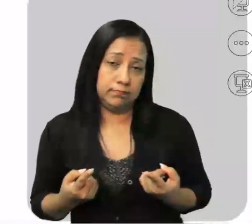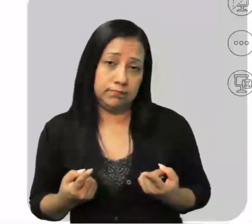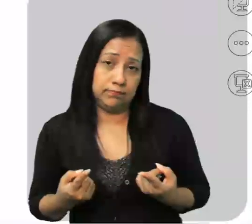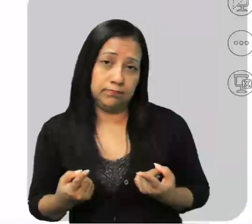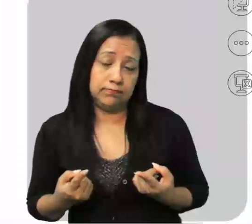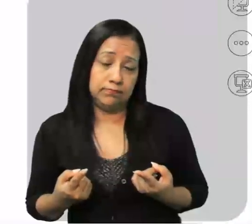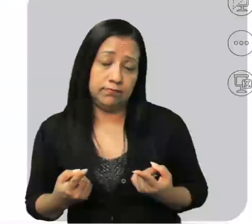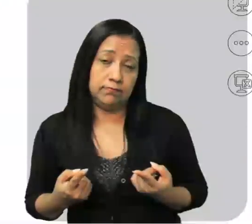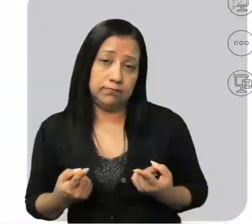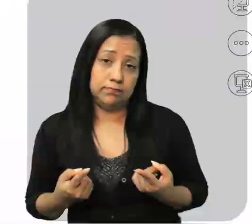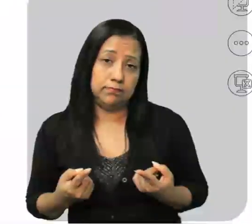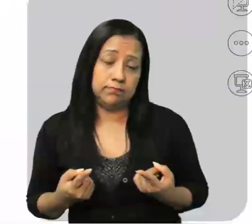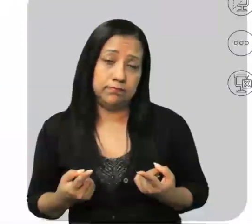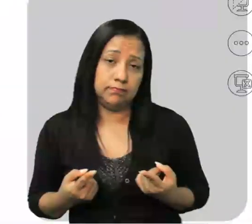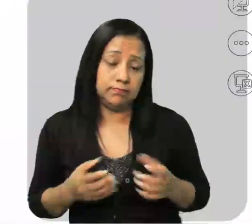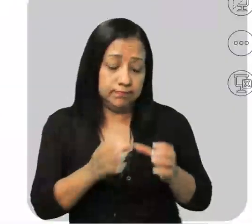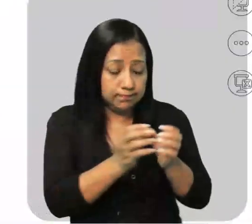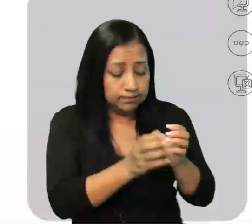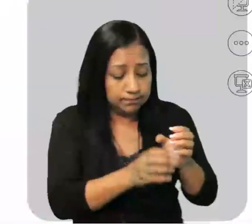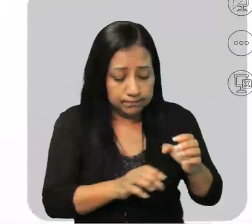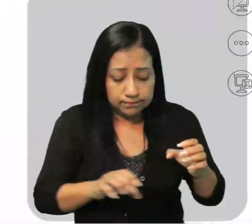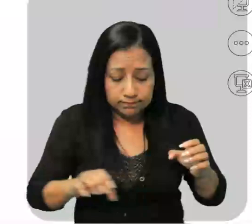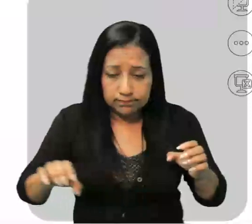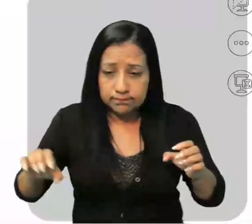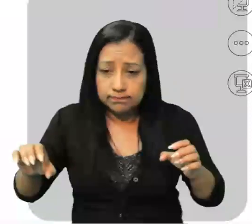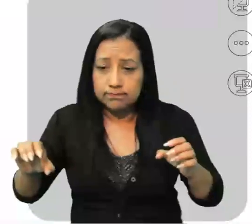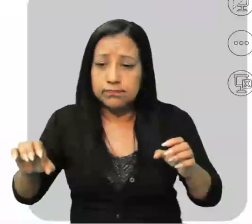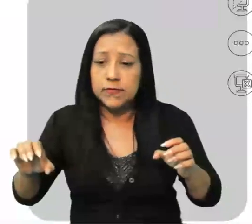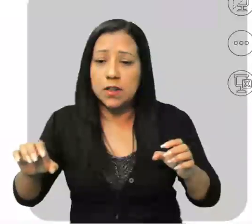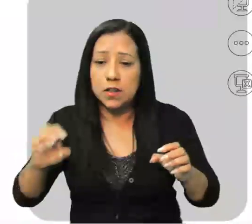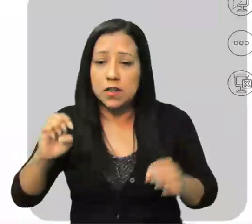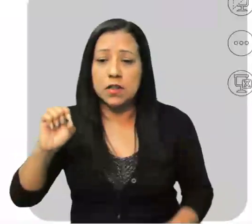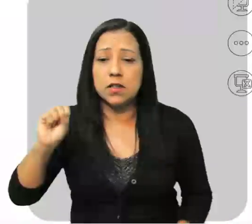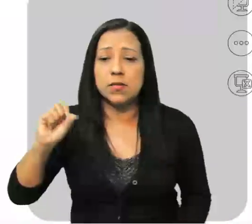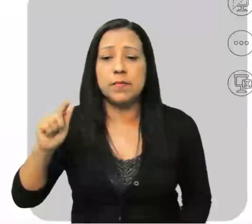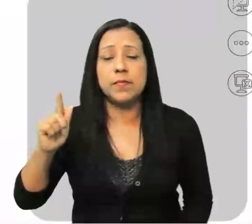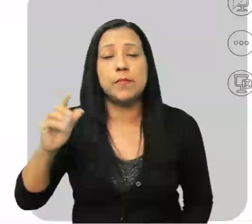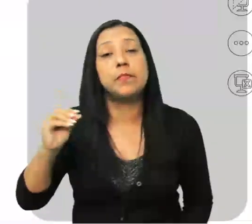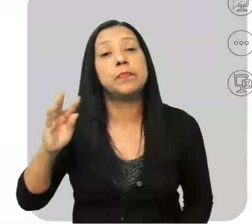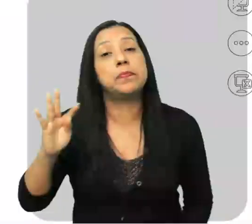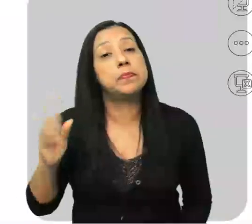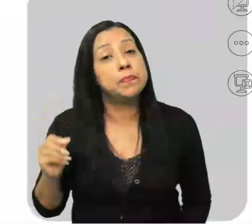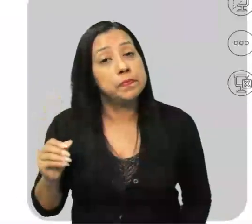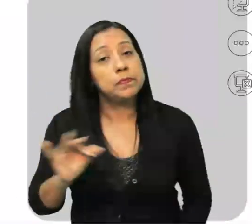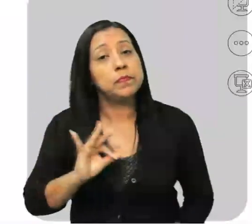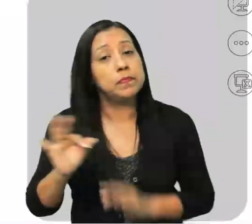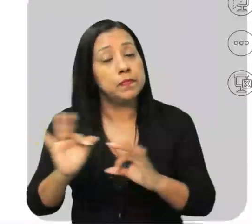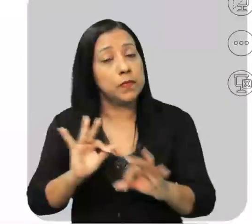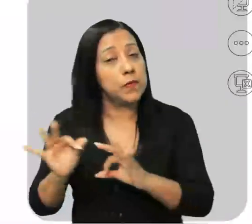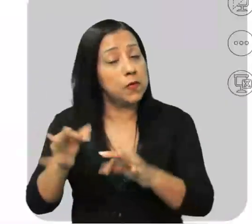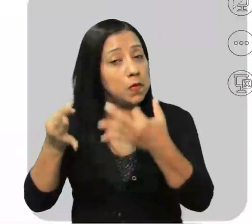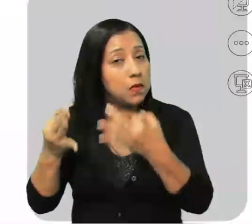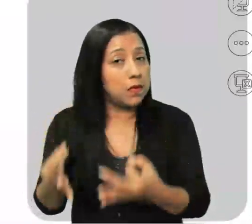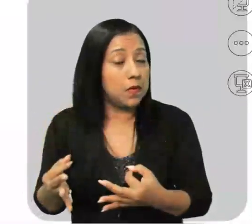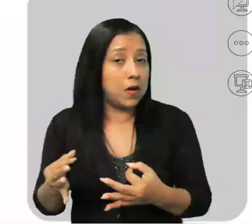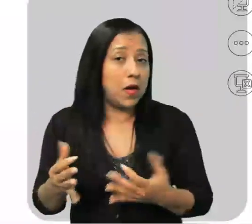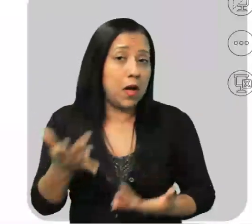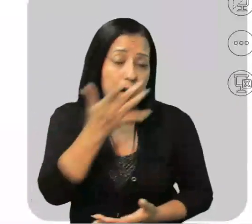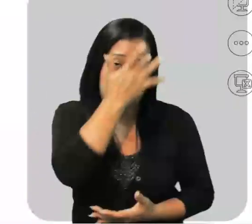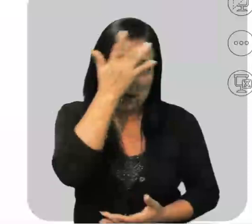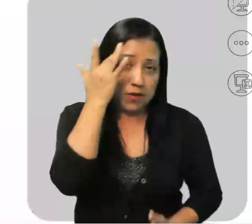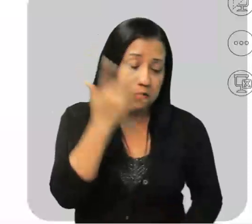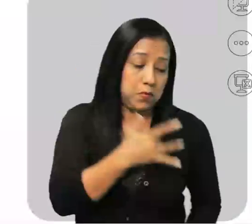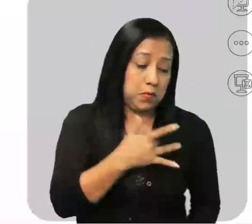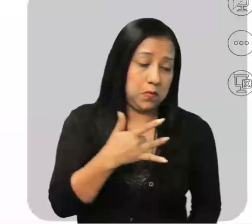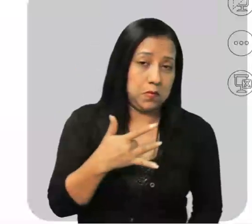indiretamente investir em saúde, porque as pessoas vão adoecer menos. Não só não vão